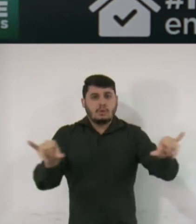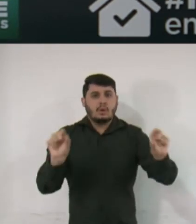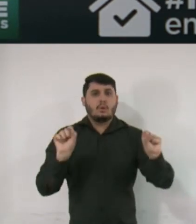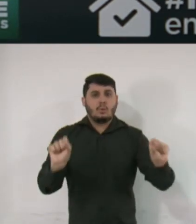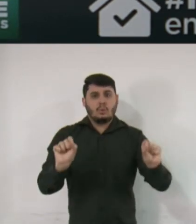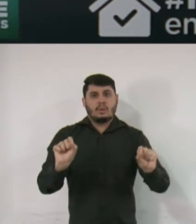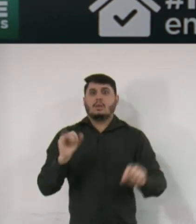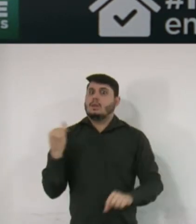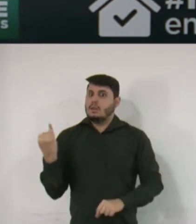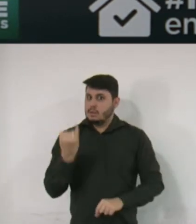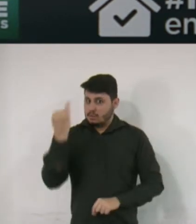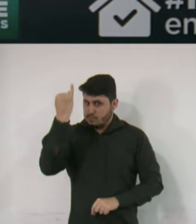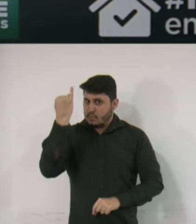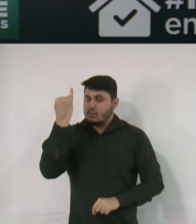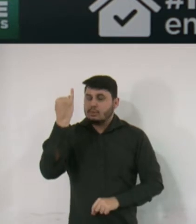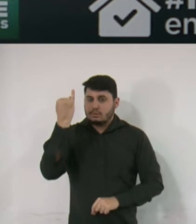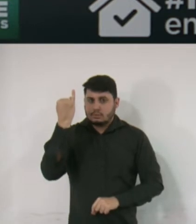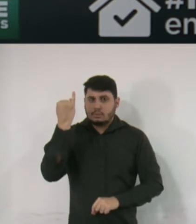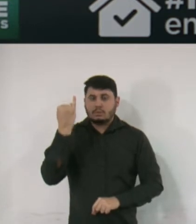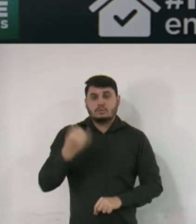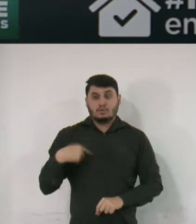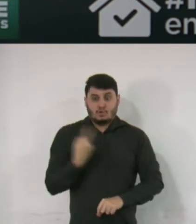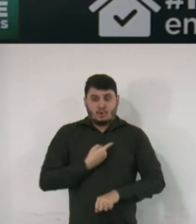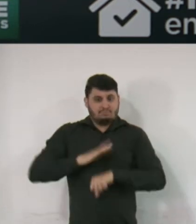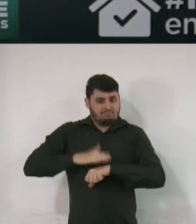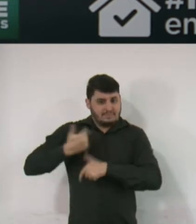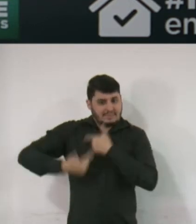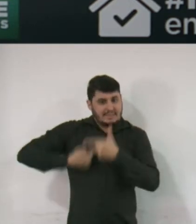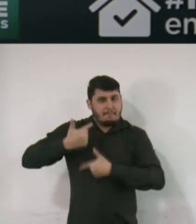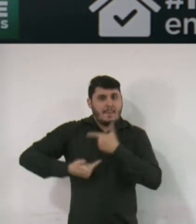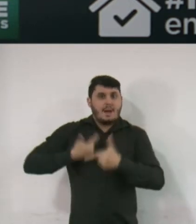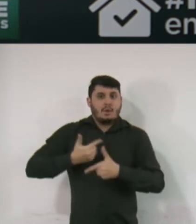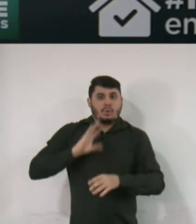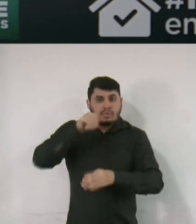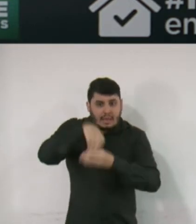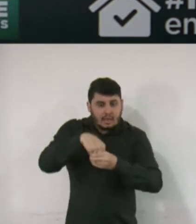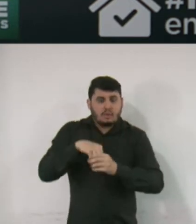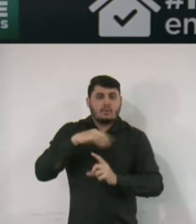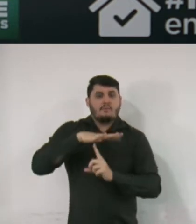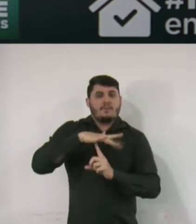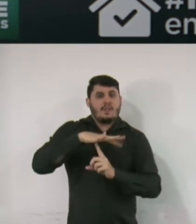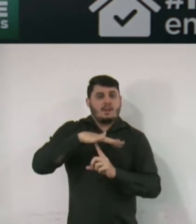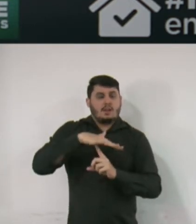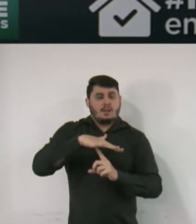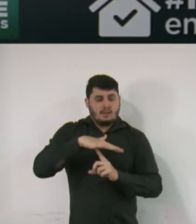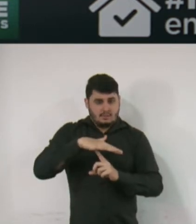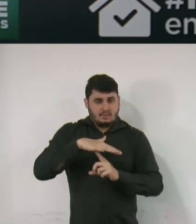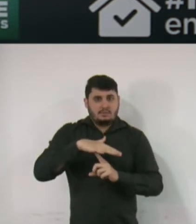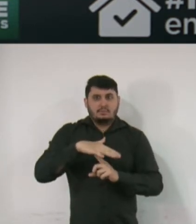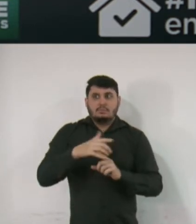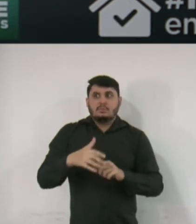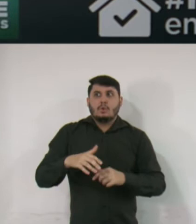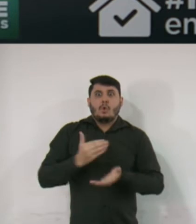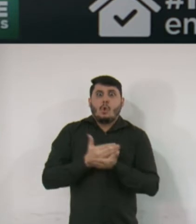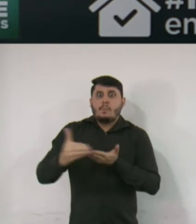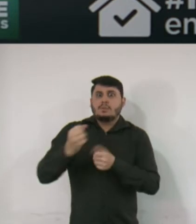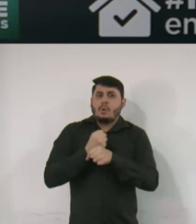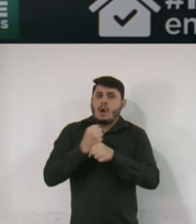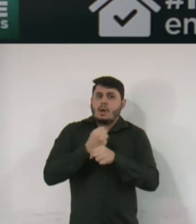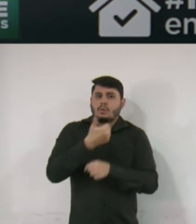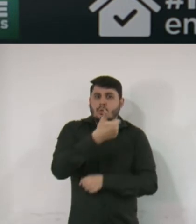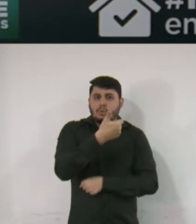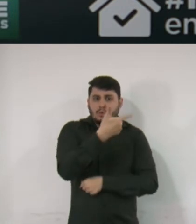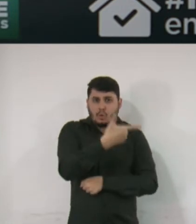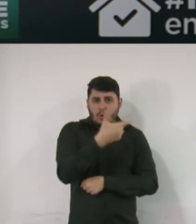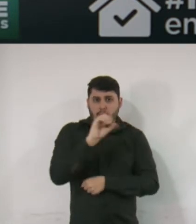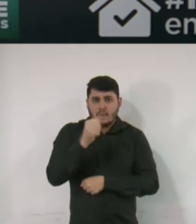as intervenções que a gente tem feito dentro do Parque 18 de Maio, desde 2017, com todas as fotos e